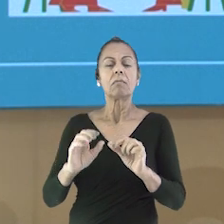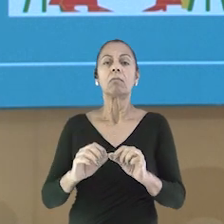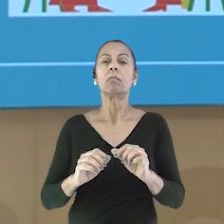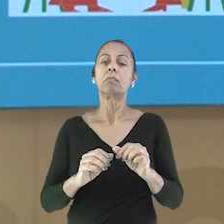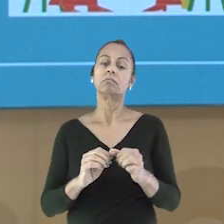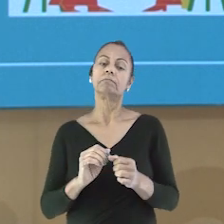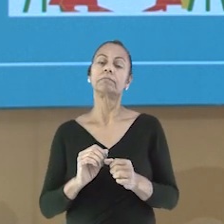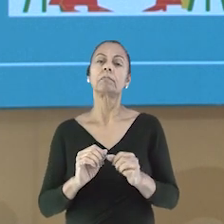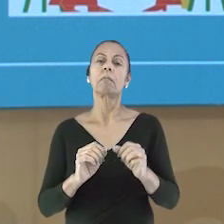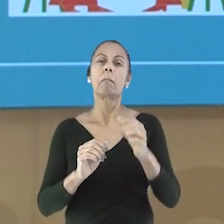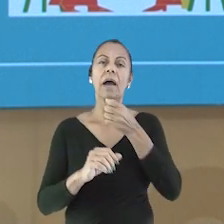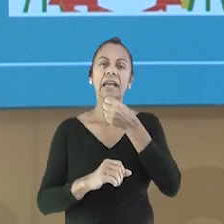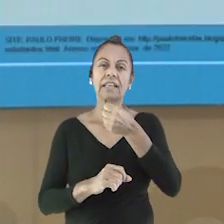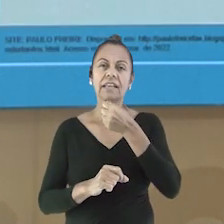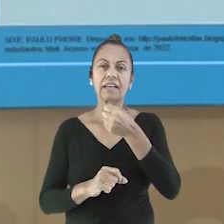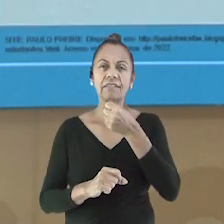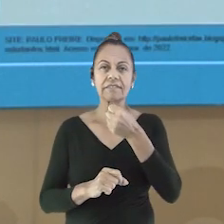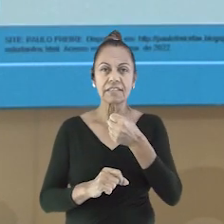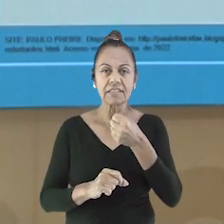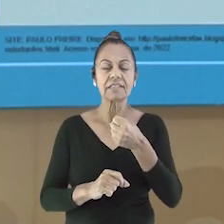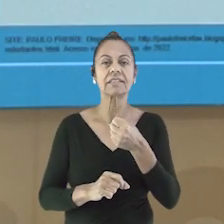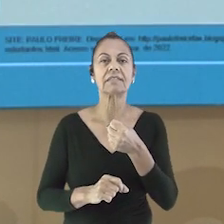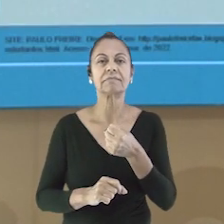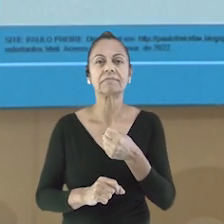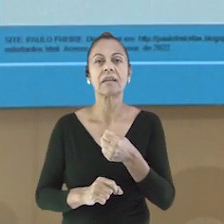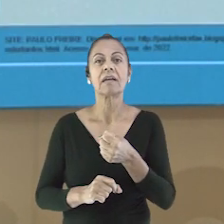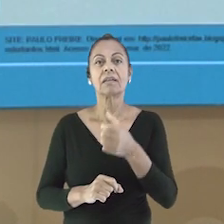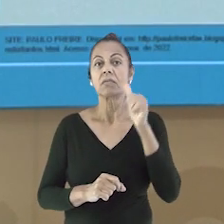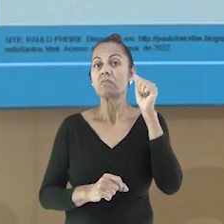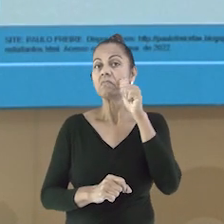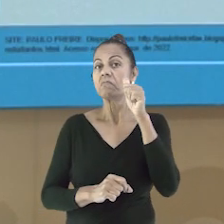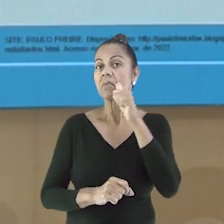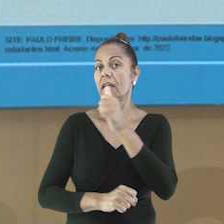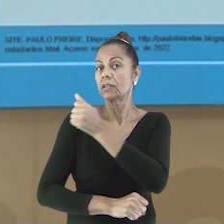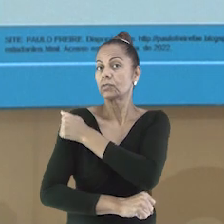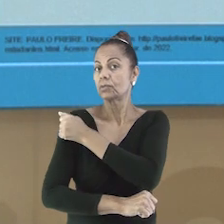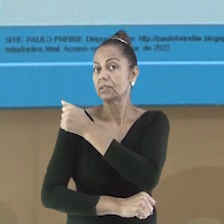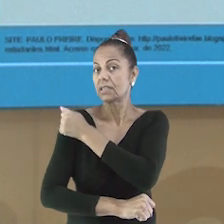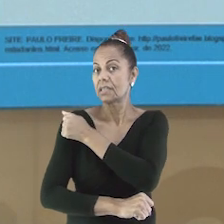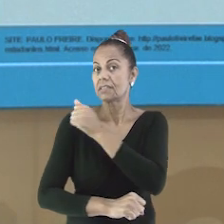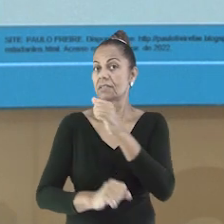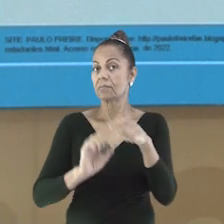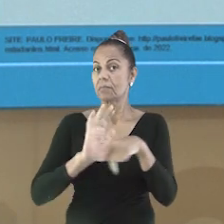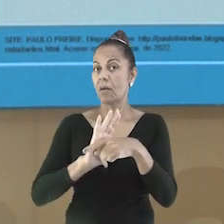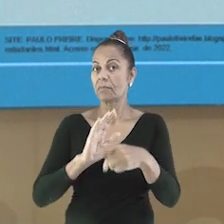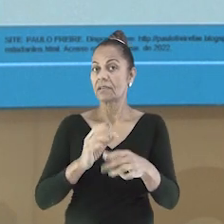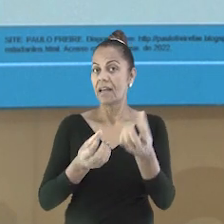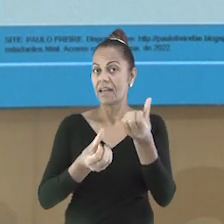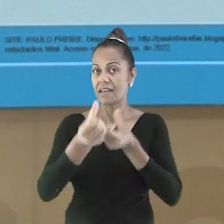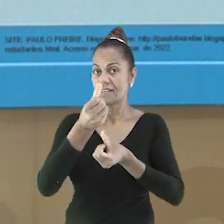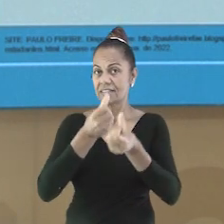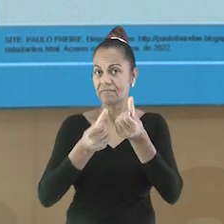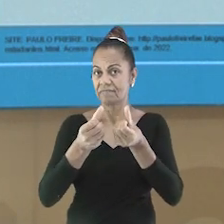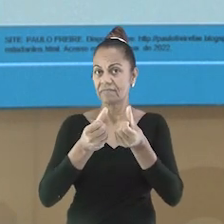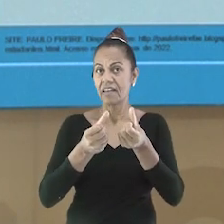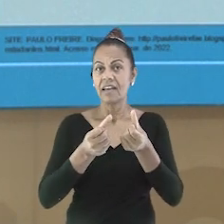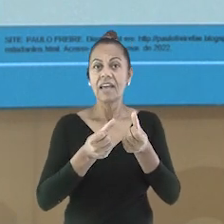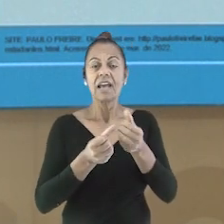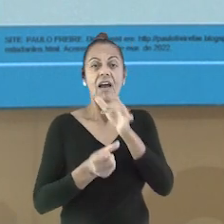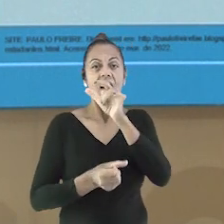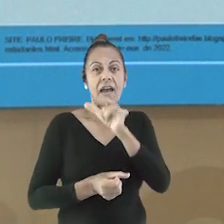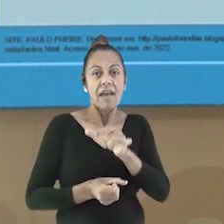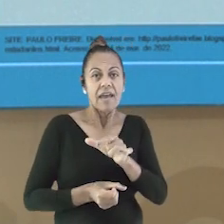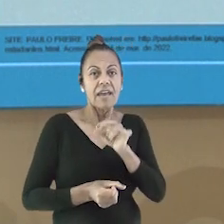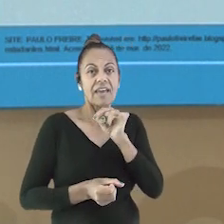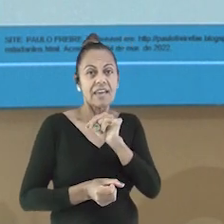outros. Vamos analisar um trecho de uma entrevista realizada a uma estudante da EJA. A entrevista